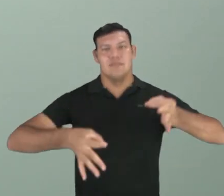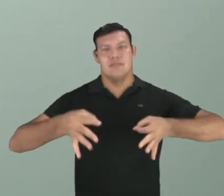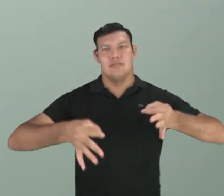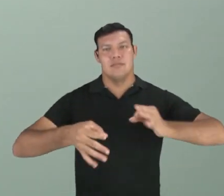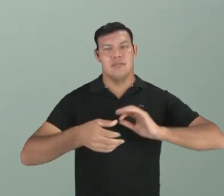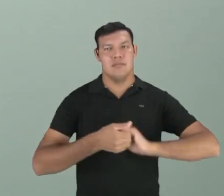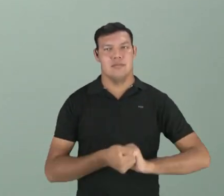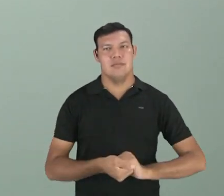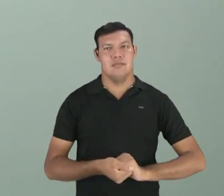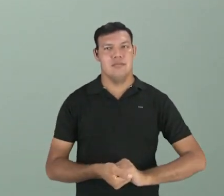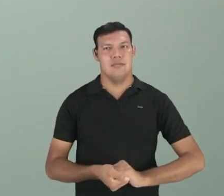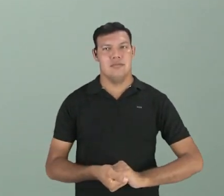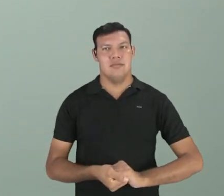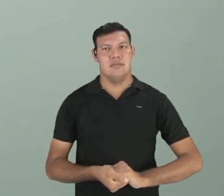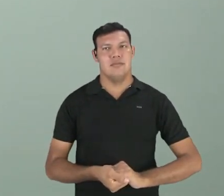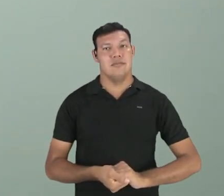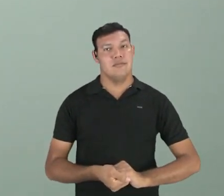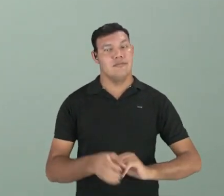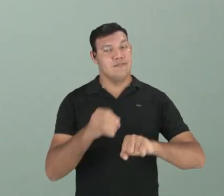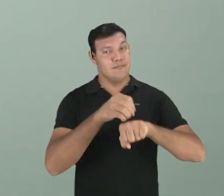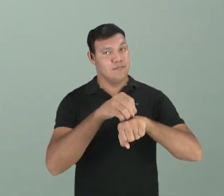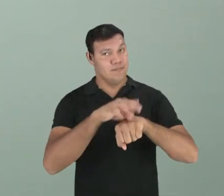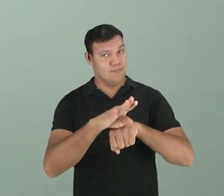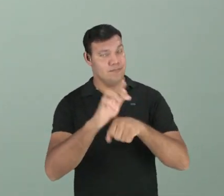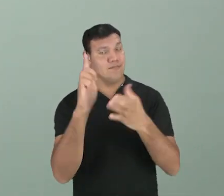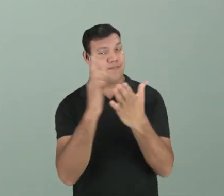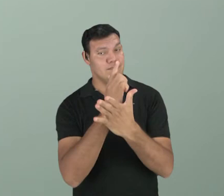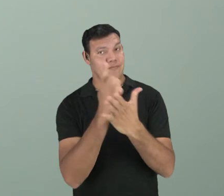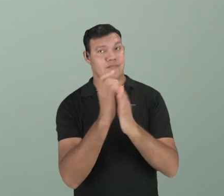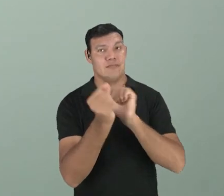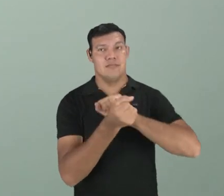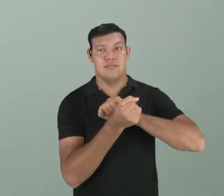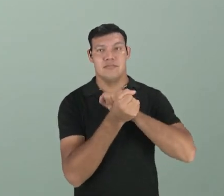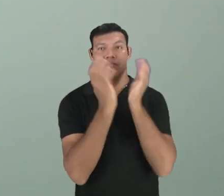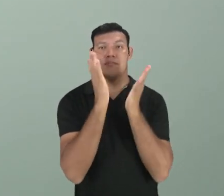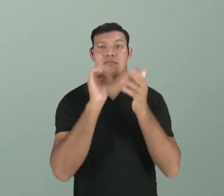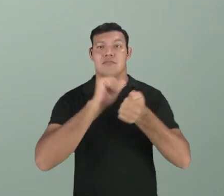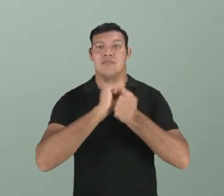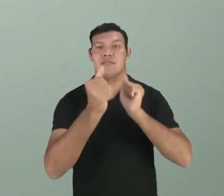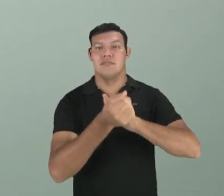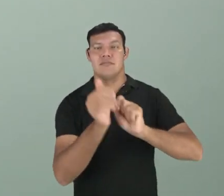essa também é uma dica, também é uma obra de Shakespeare que virou filme.